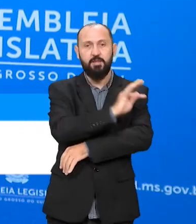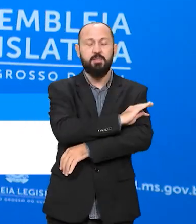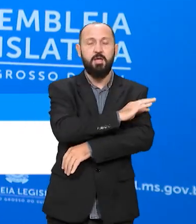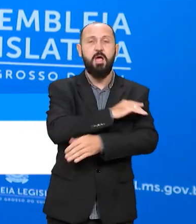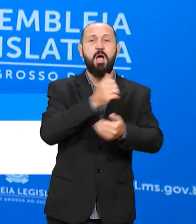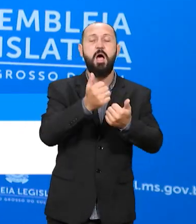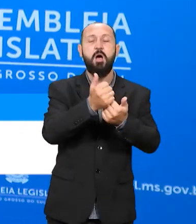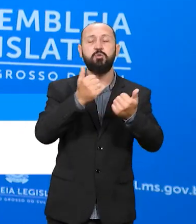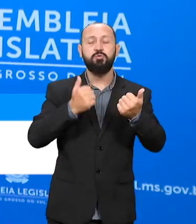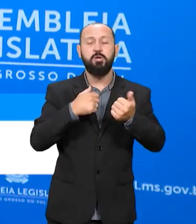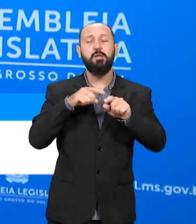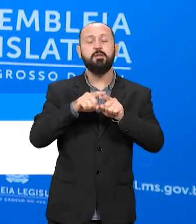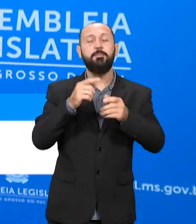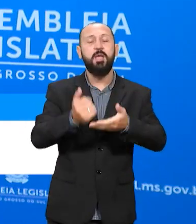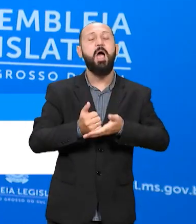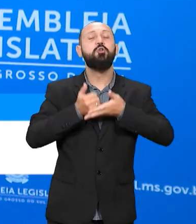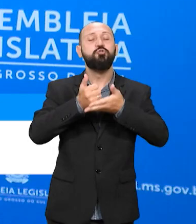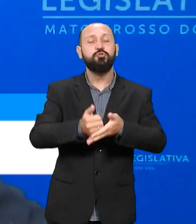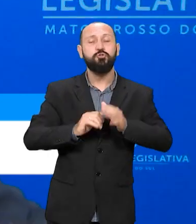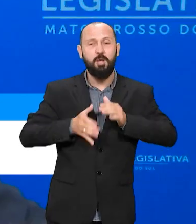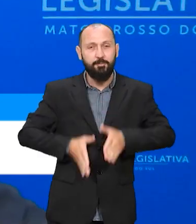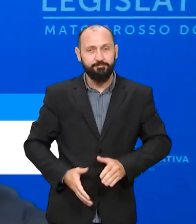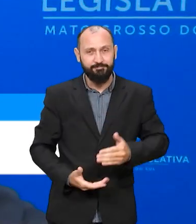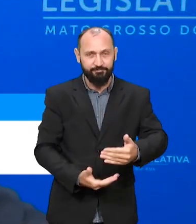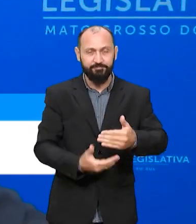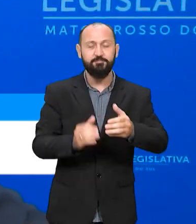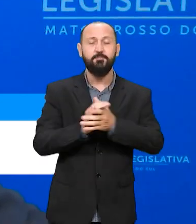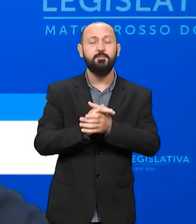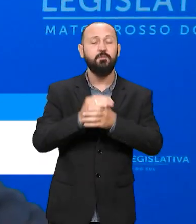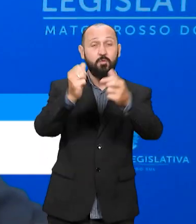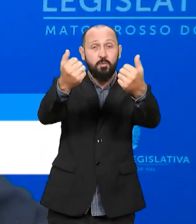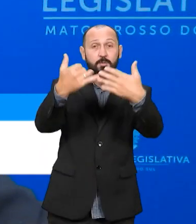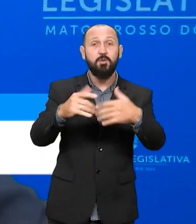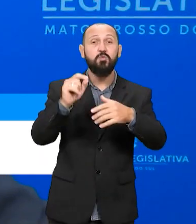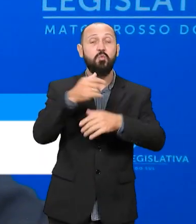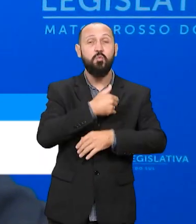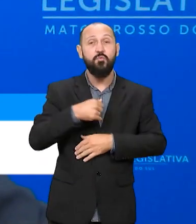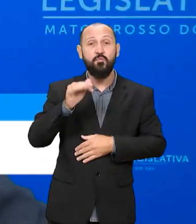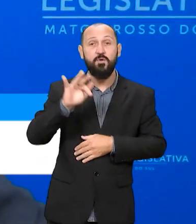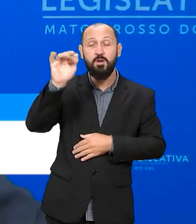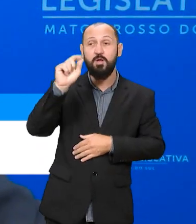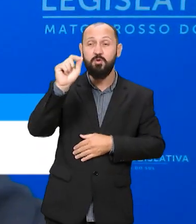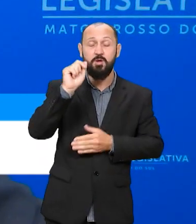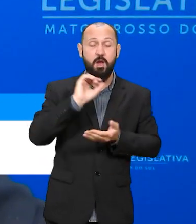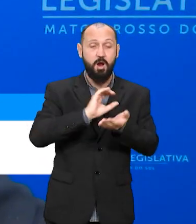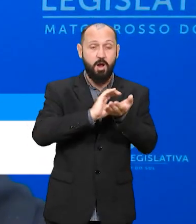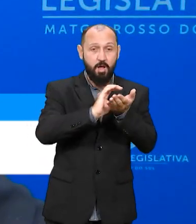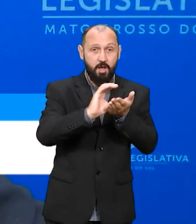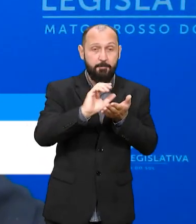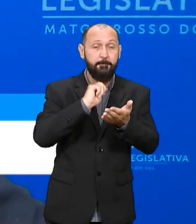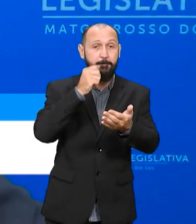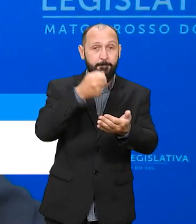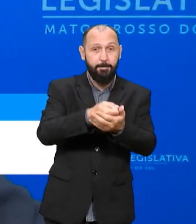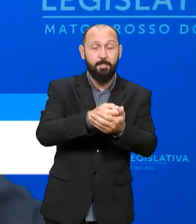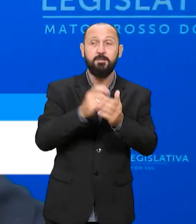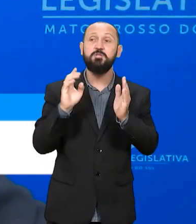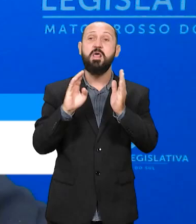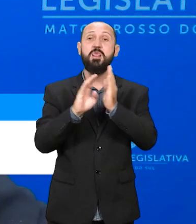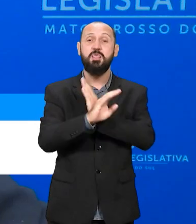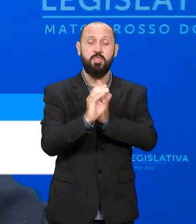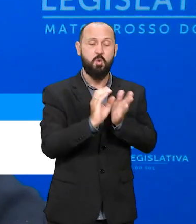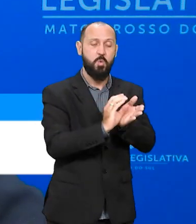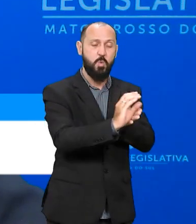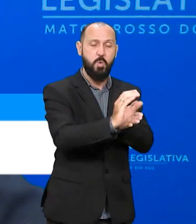técnicos auxiliares e parteiras ficou definido que tão logo o governo federal fácil aporte de